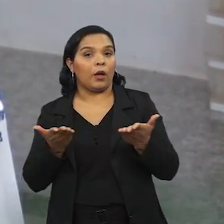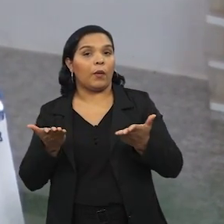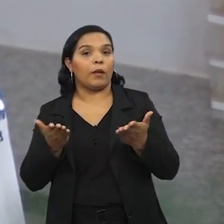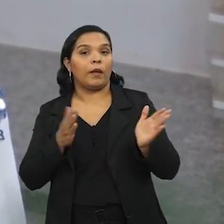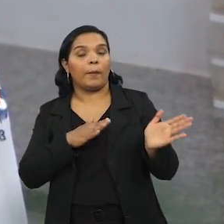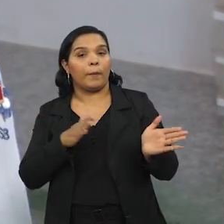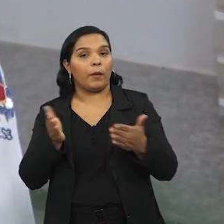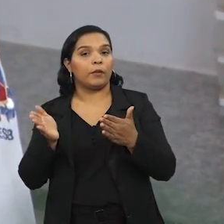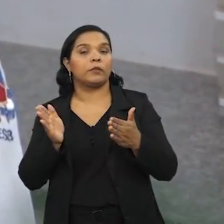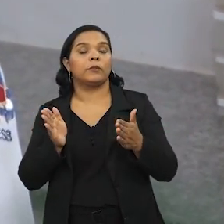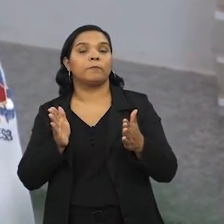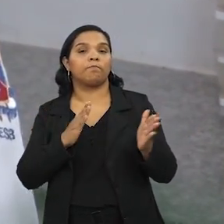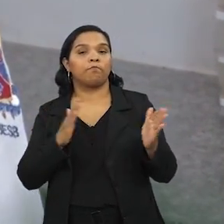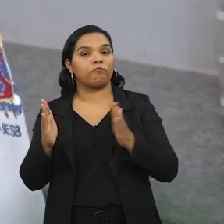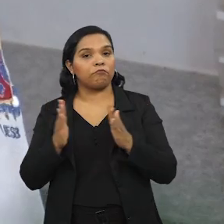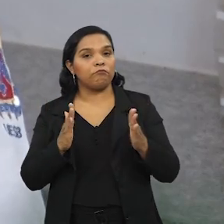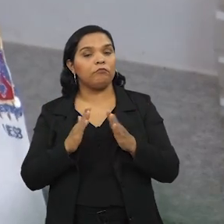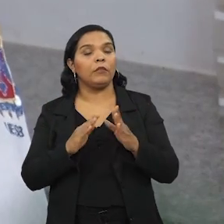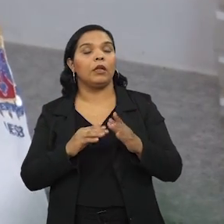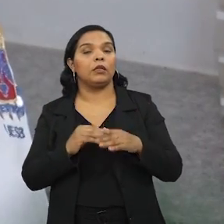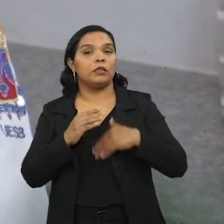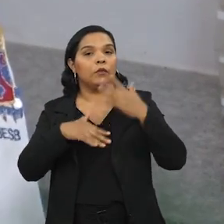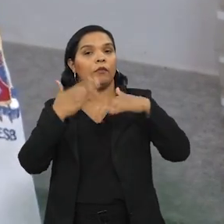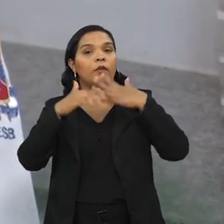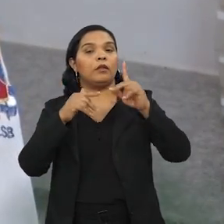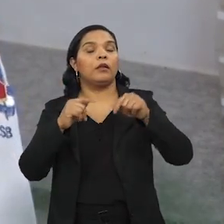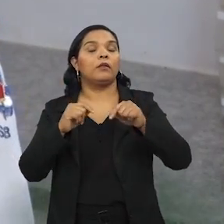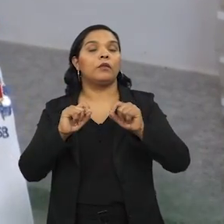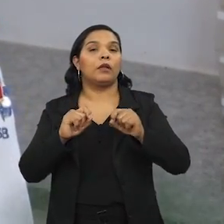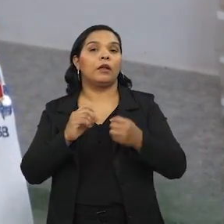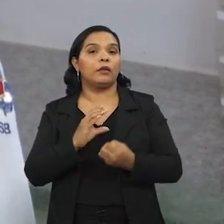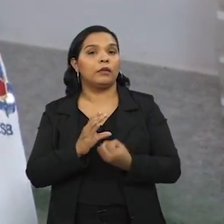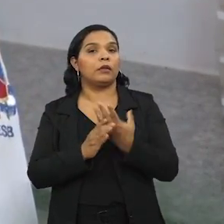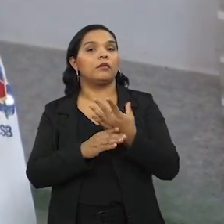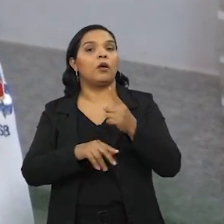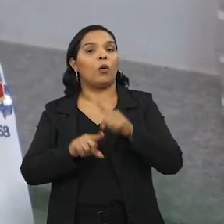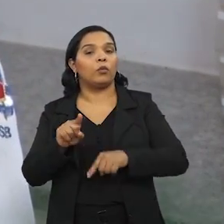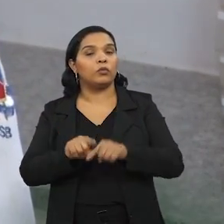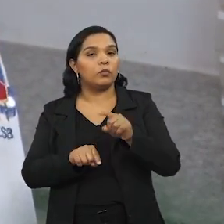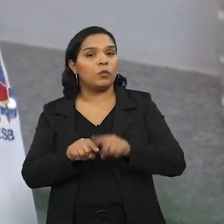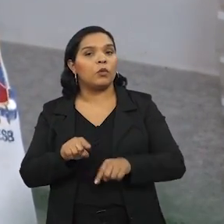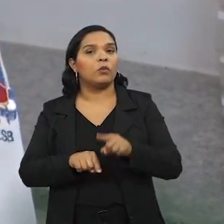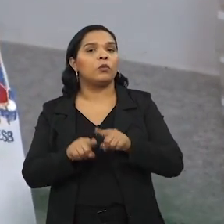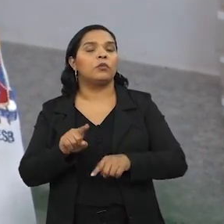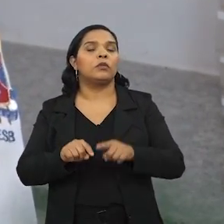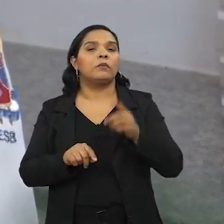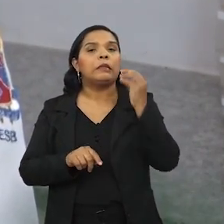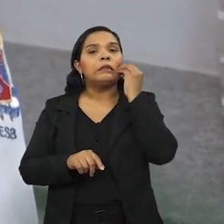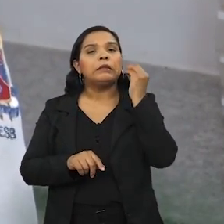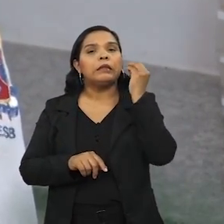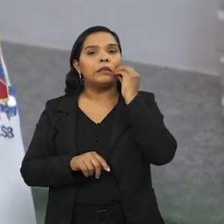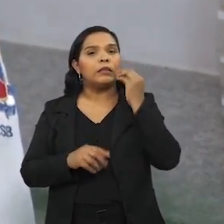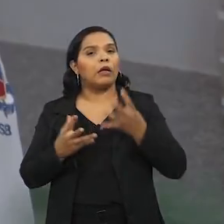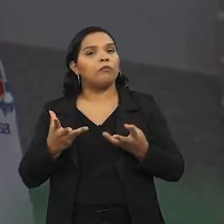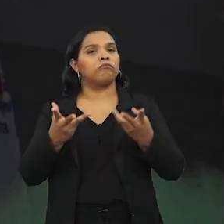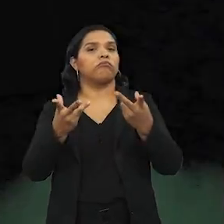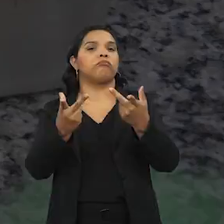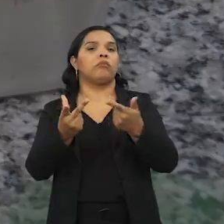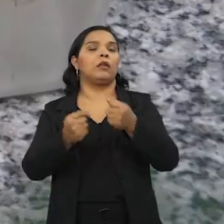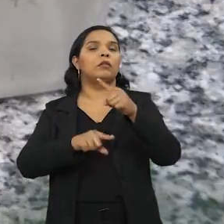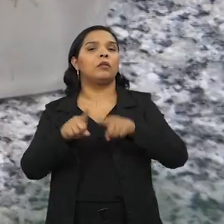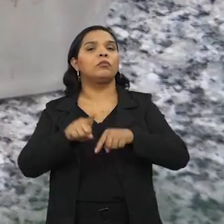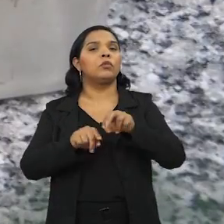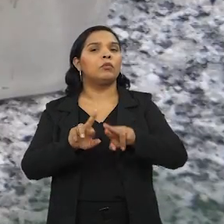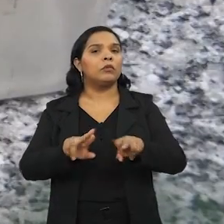a nossa etapa agora, né? As próximas etapas a serem desenvolvidas é o desenvolvimento desses produtos para a gente testar